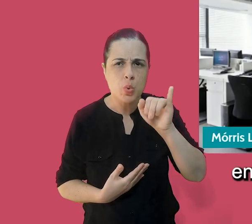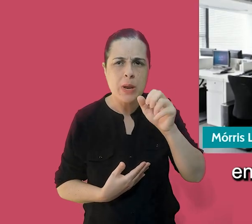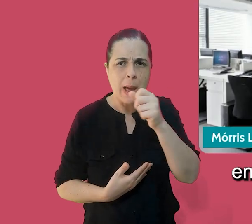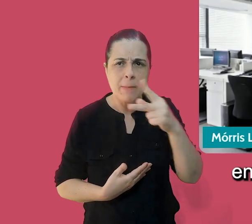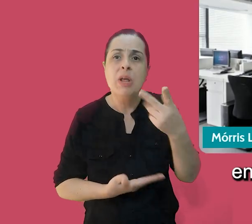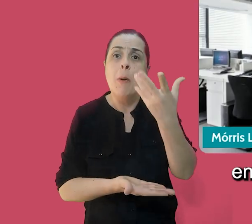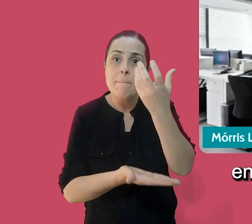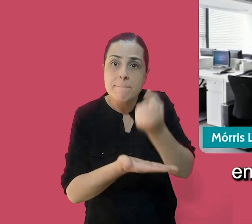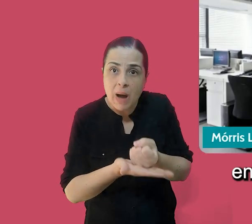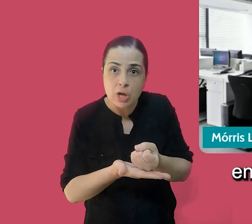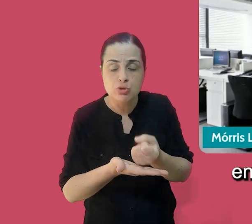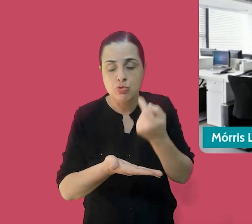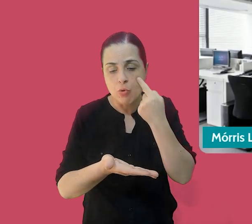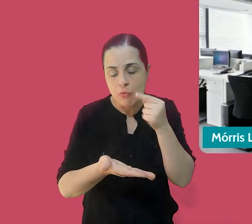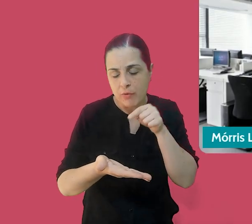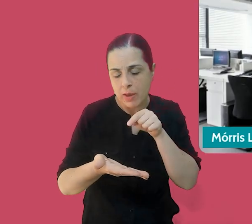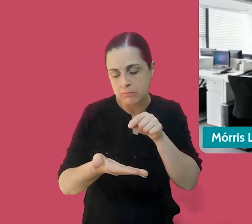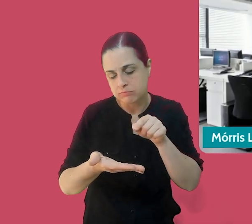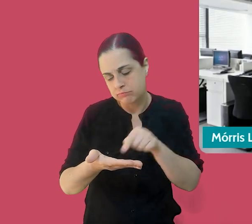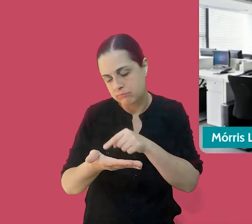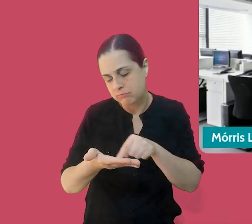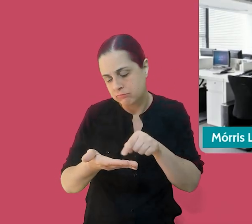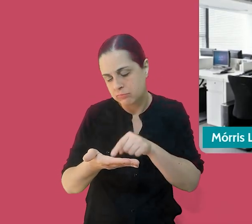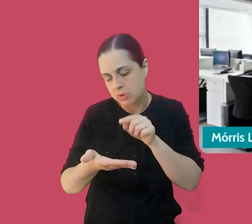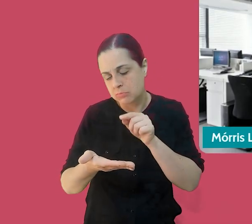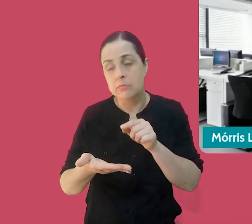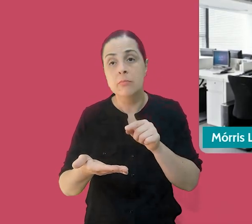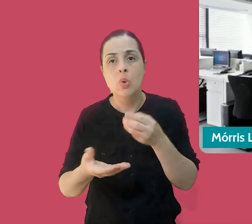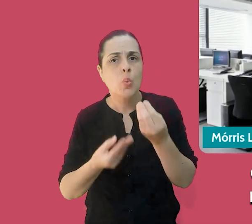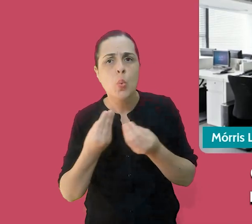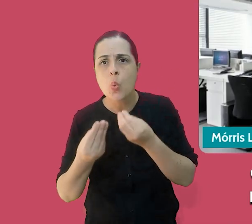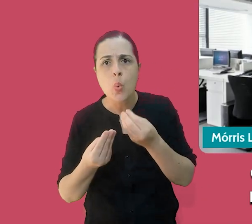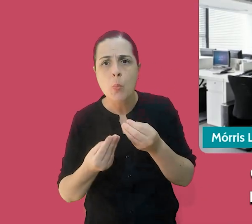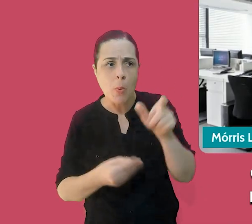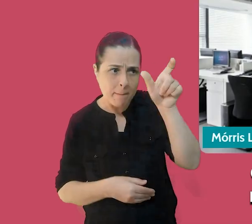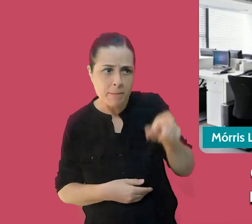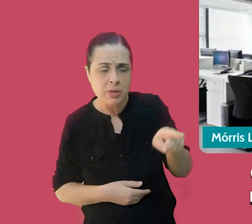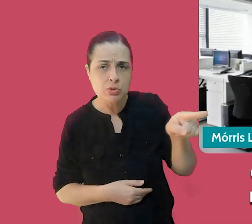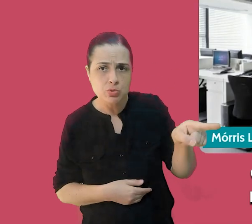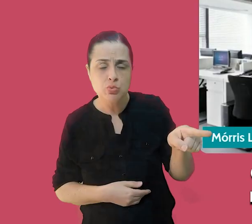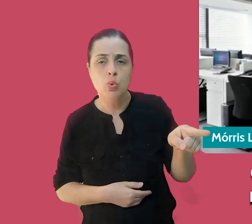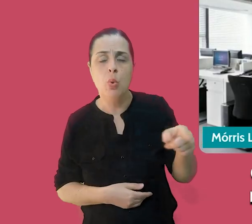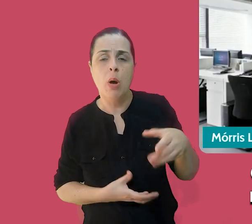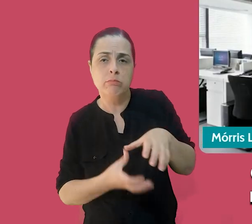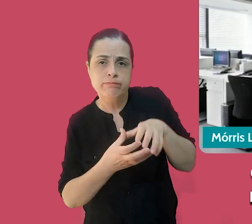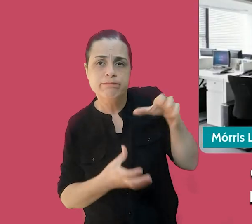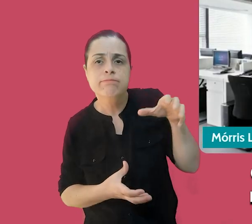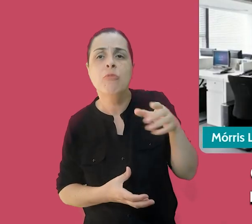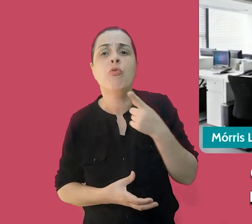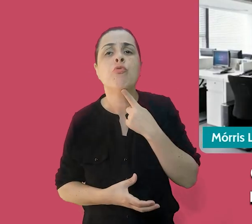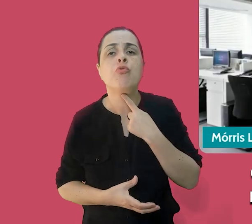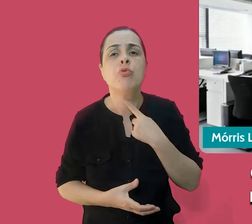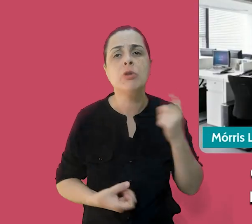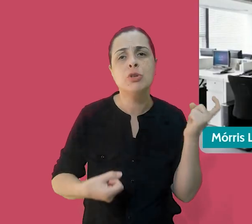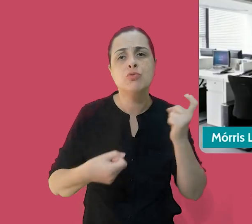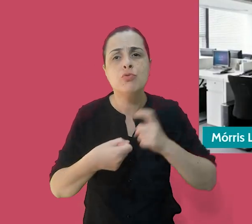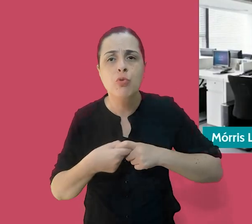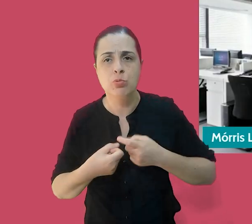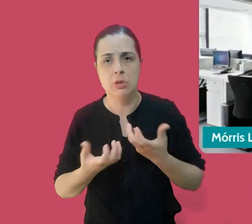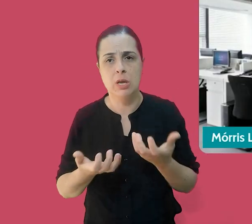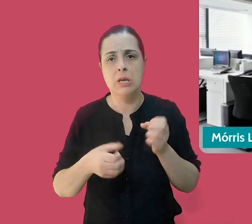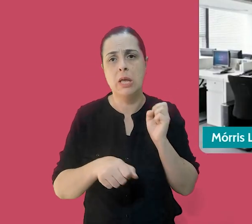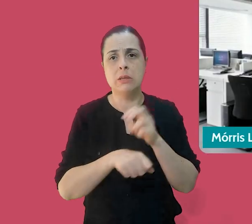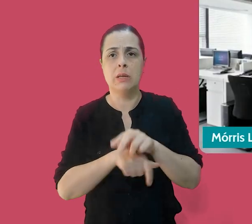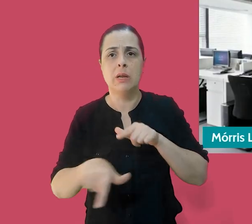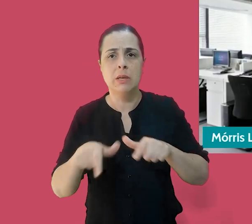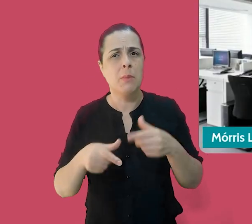assim, eu queria saber do lado da pessoa que está com vontade de voltar ou ingressar no mercado de trabalho, né? Como é que